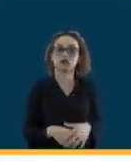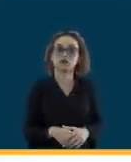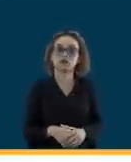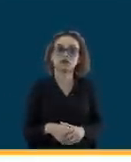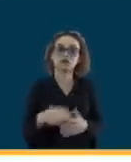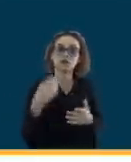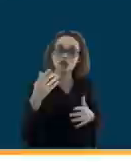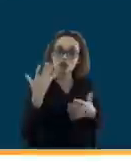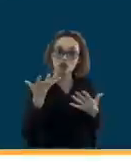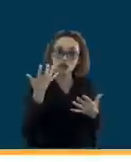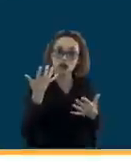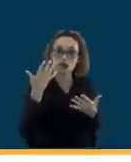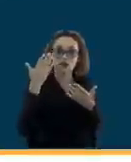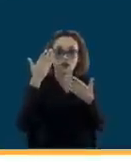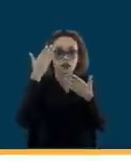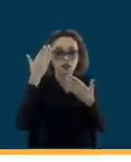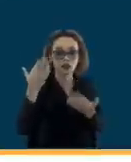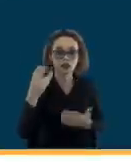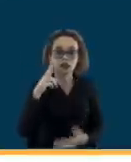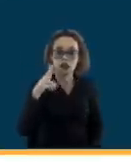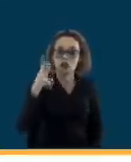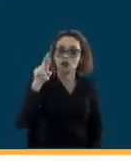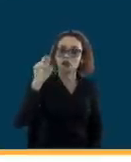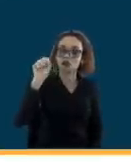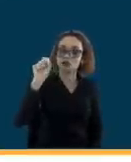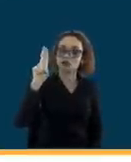agradecendo, passar para a Úrsula para as suas despedidas.